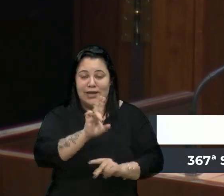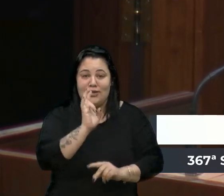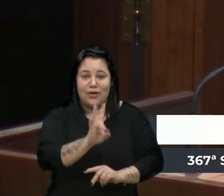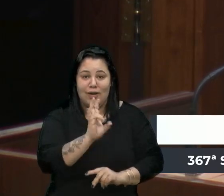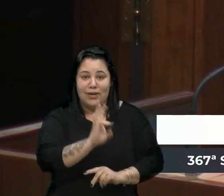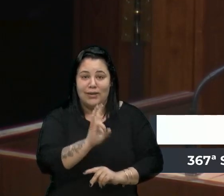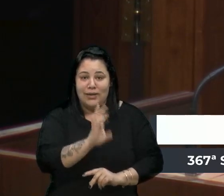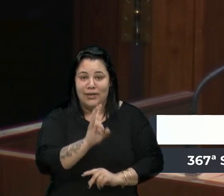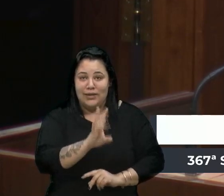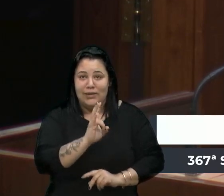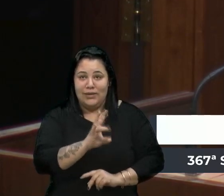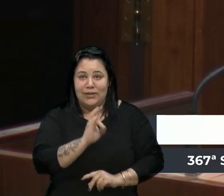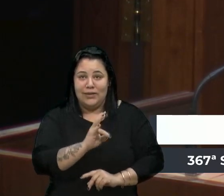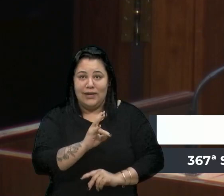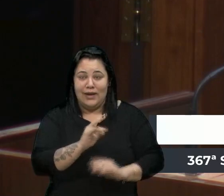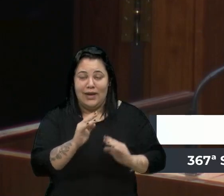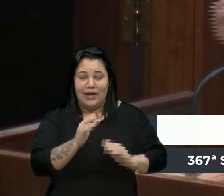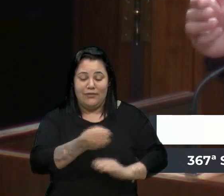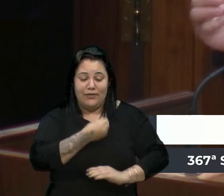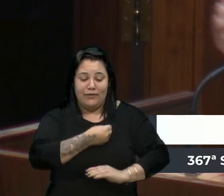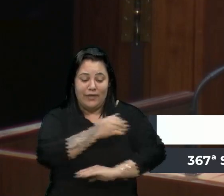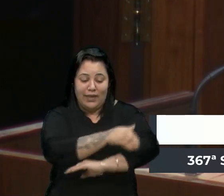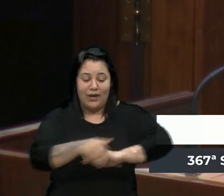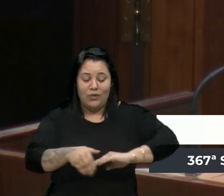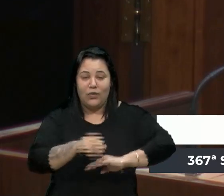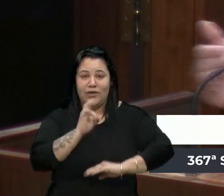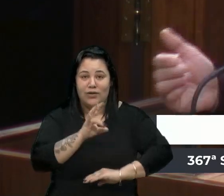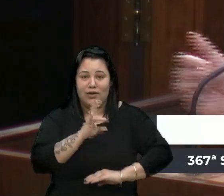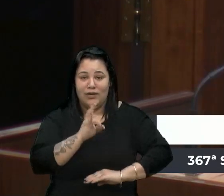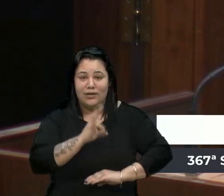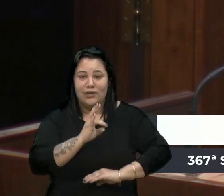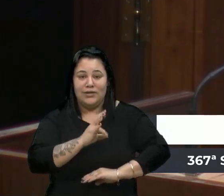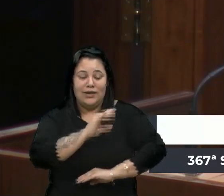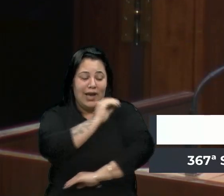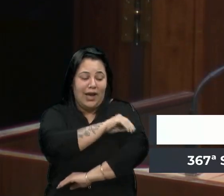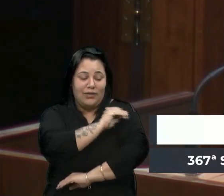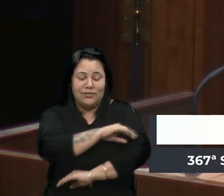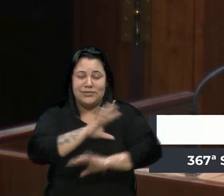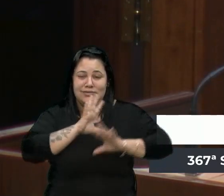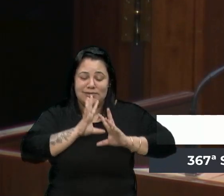a esquizofrenia, o álcool, a depressão.